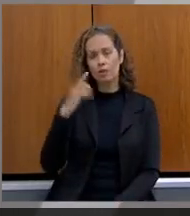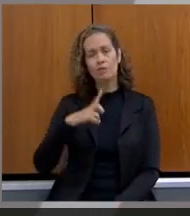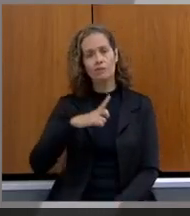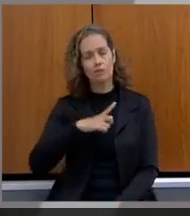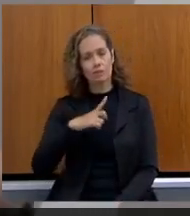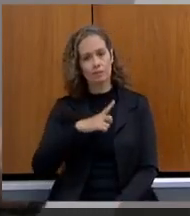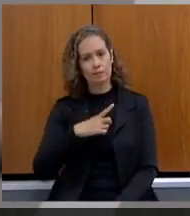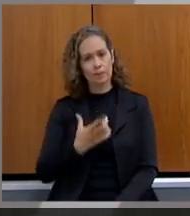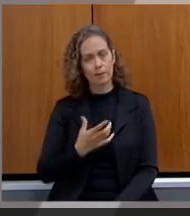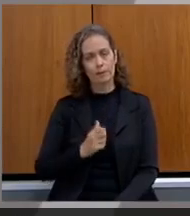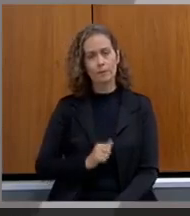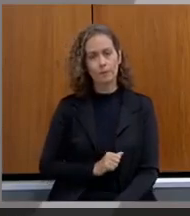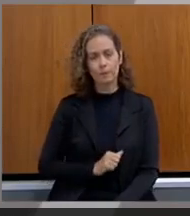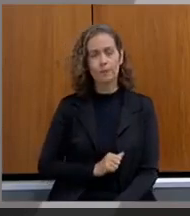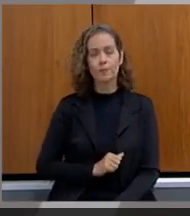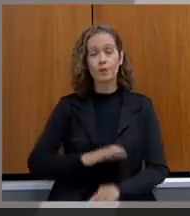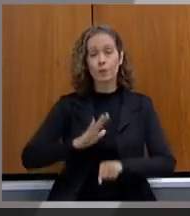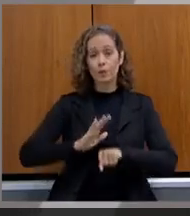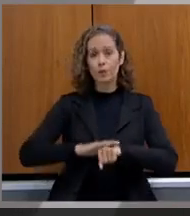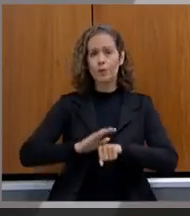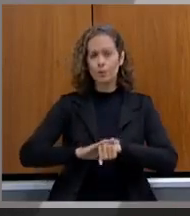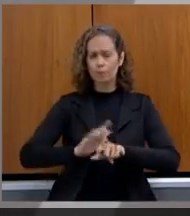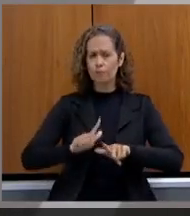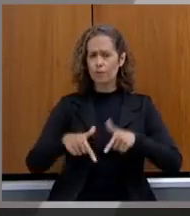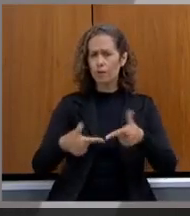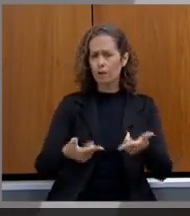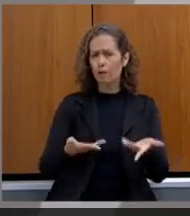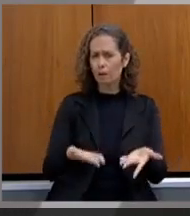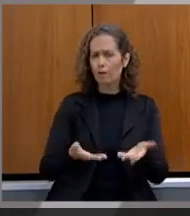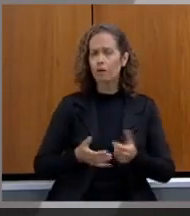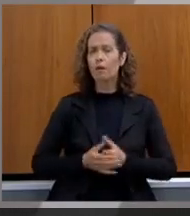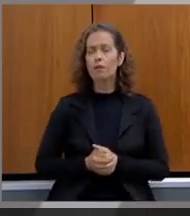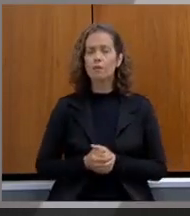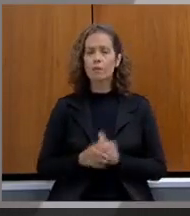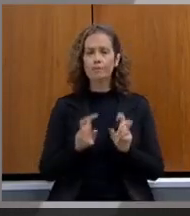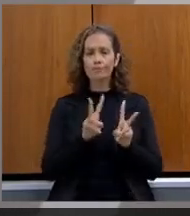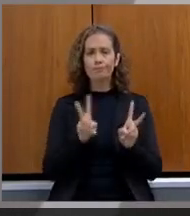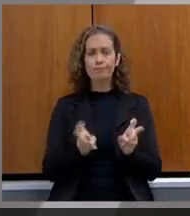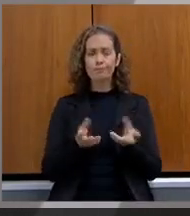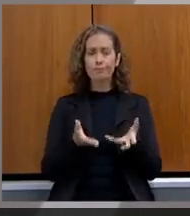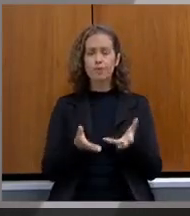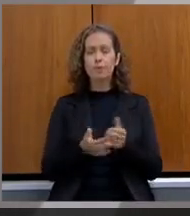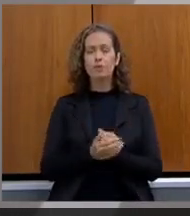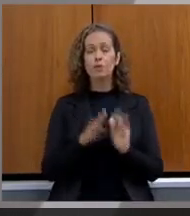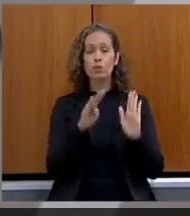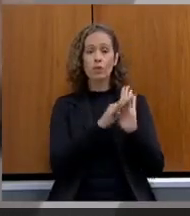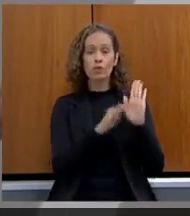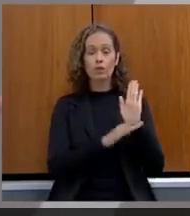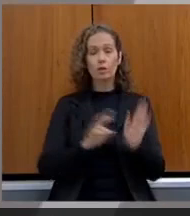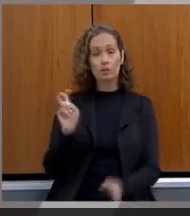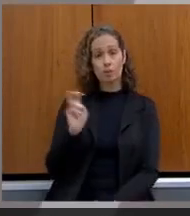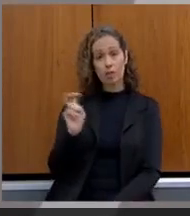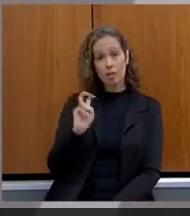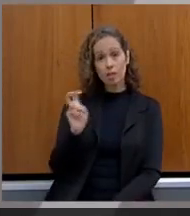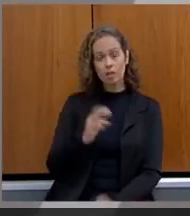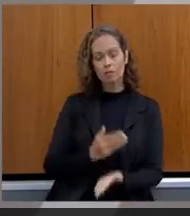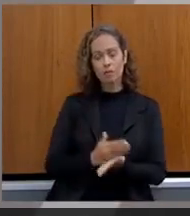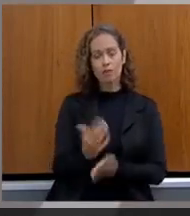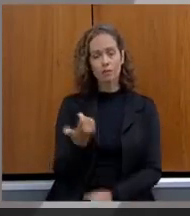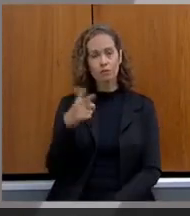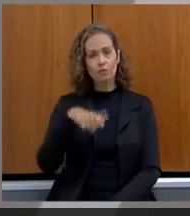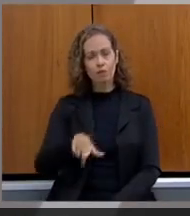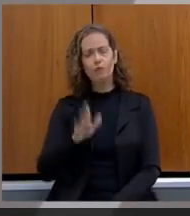nós estamos sendo o Mãos à Obra está sendo retomada agora sua quinta fase já já estava com